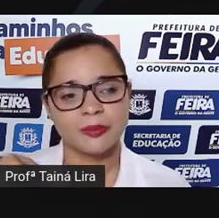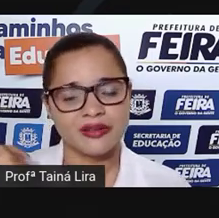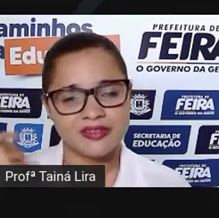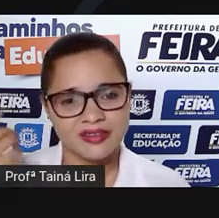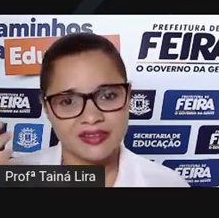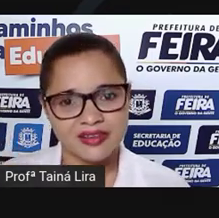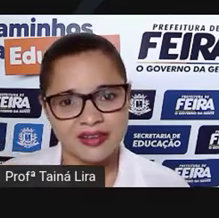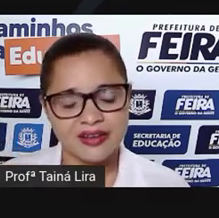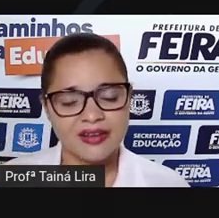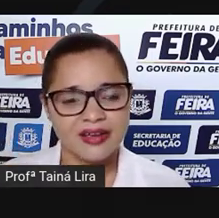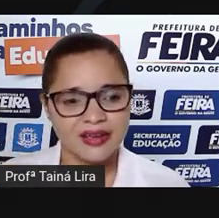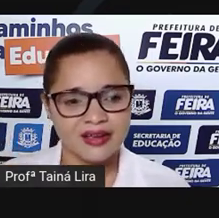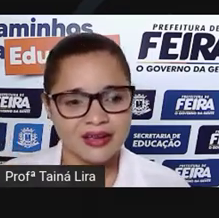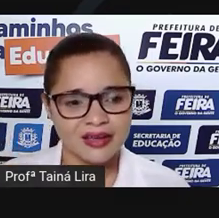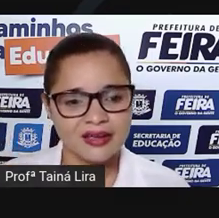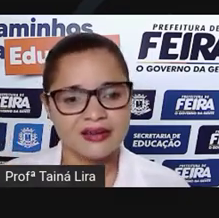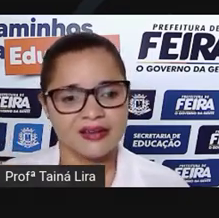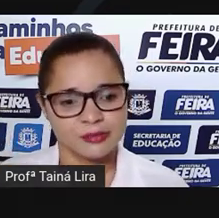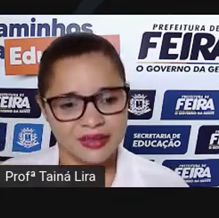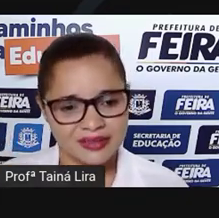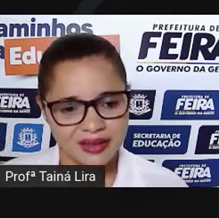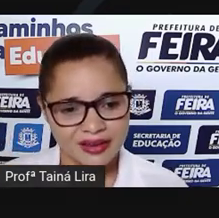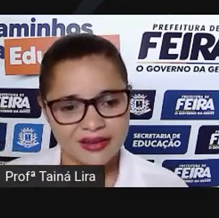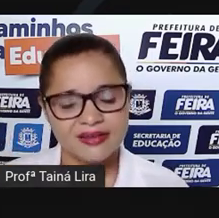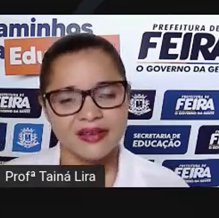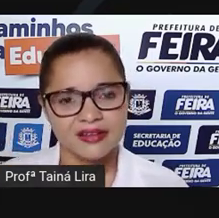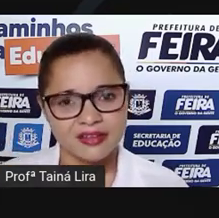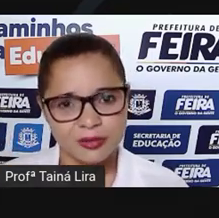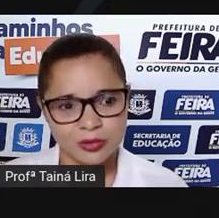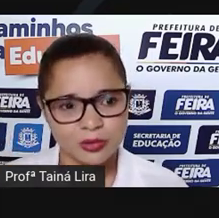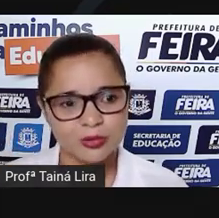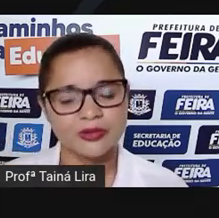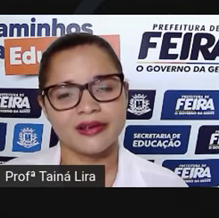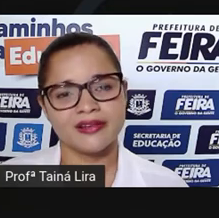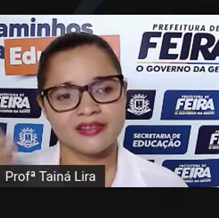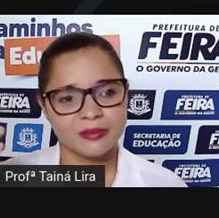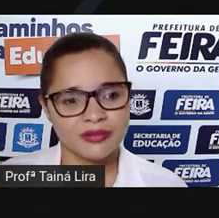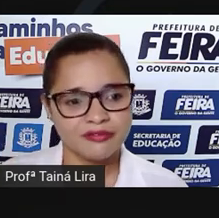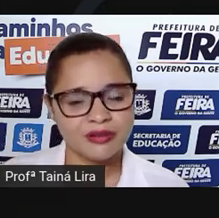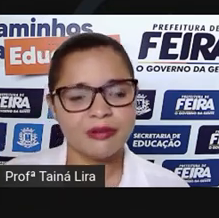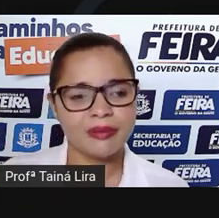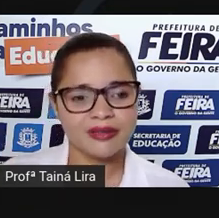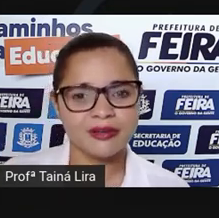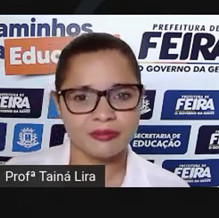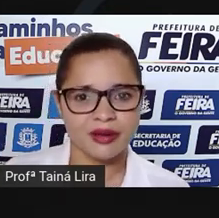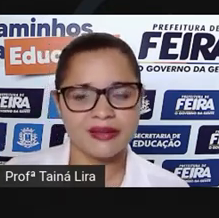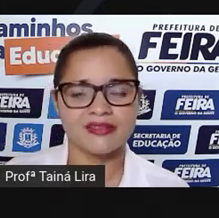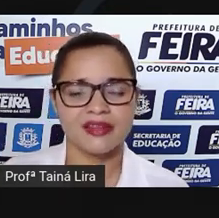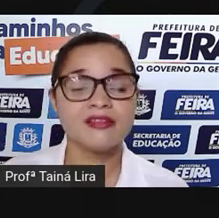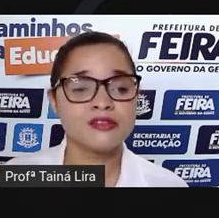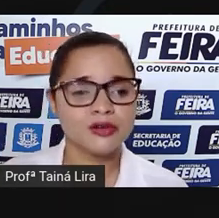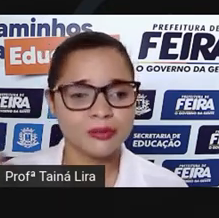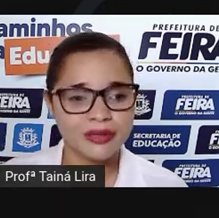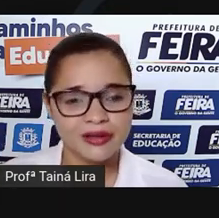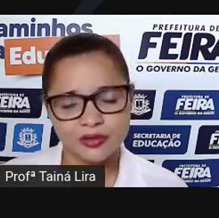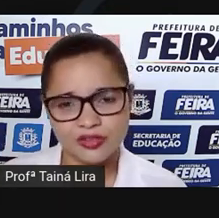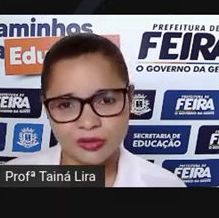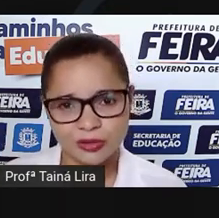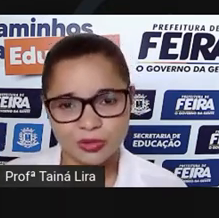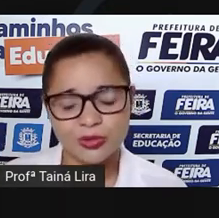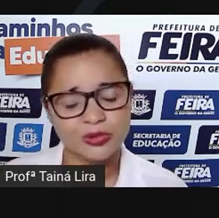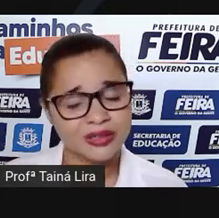que a gente precisa é respeitar essa cultura eles também vão aprender mais né